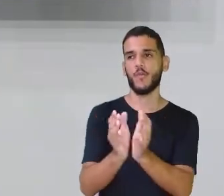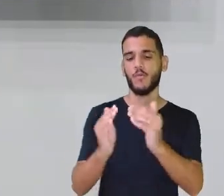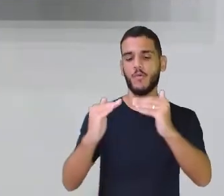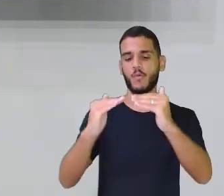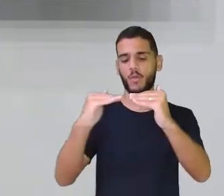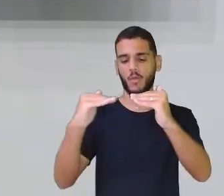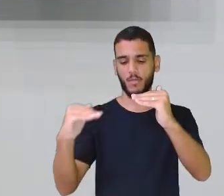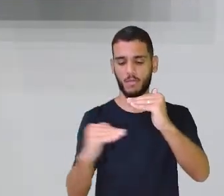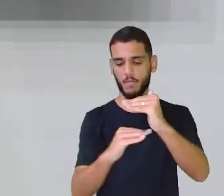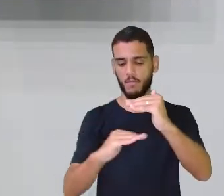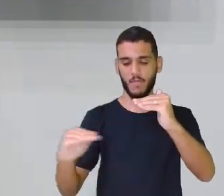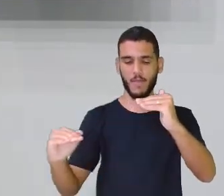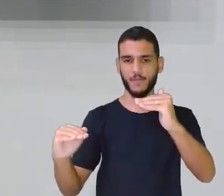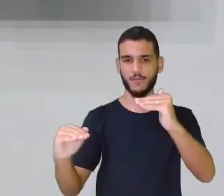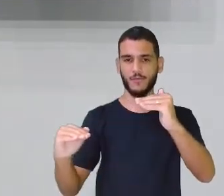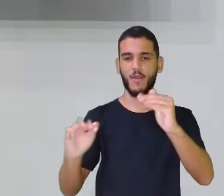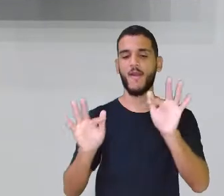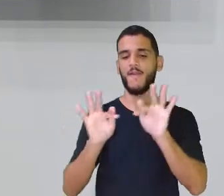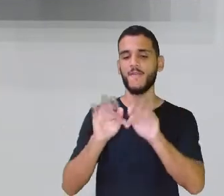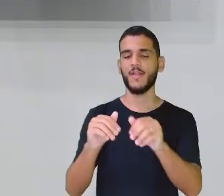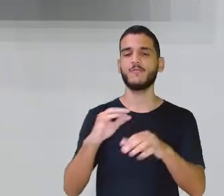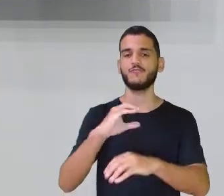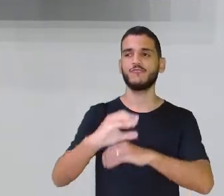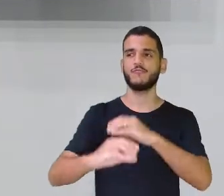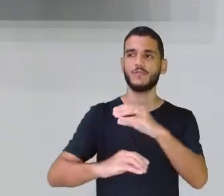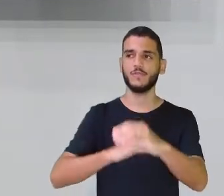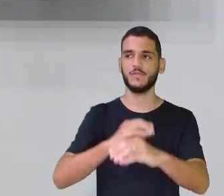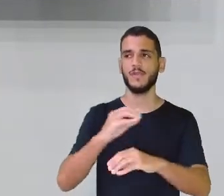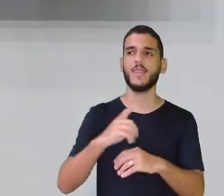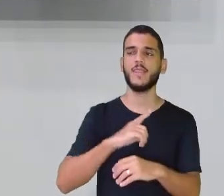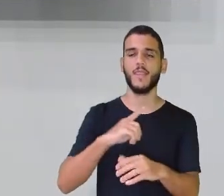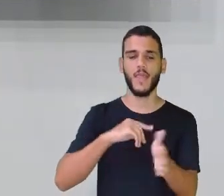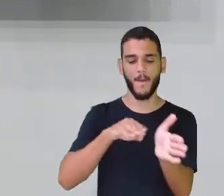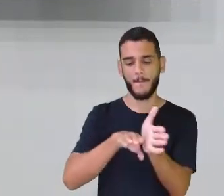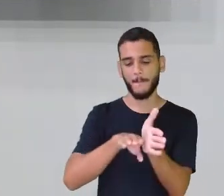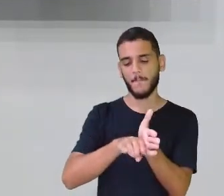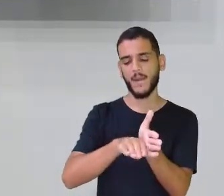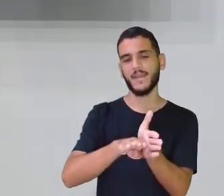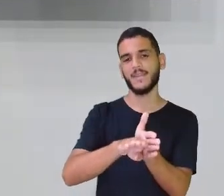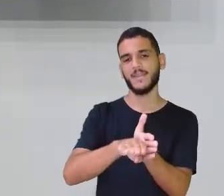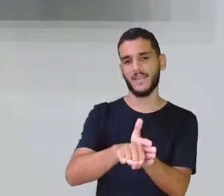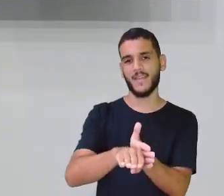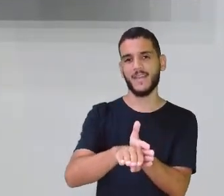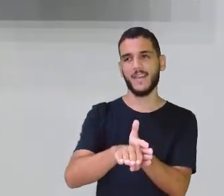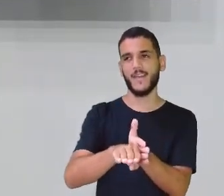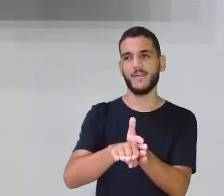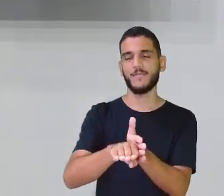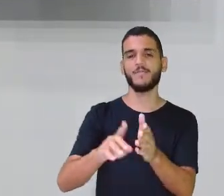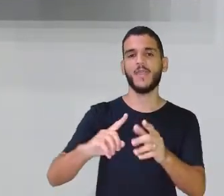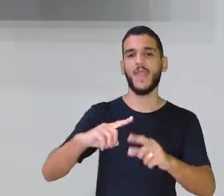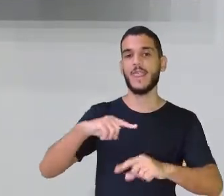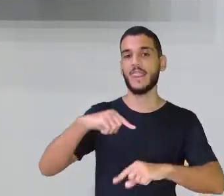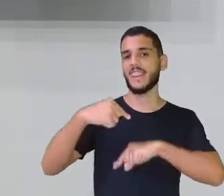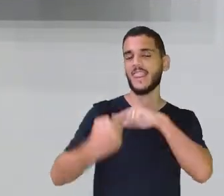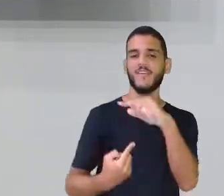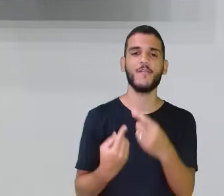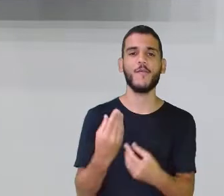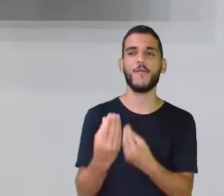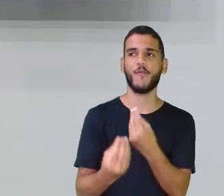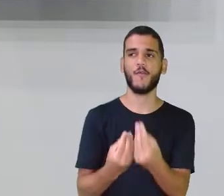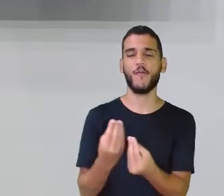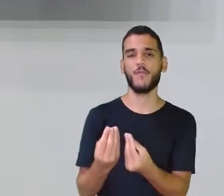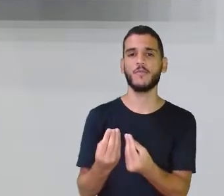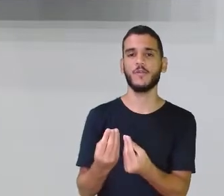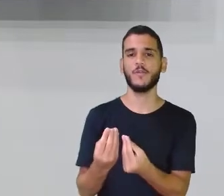fecham esse ciclo. Por quê? Os fungos e as bactérias decompõem aquele ser vivo e transformam aquele ser vivo em